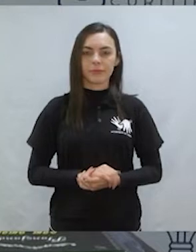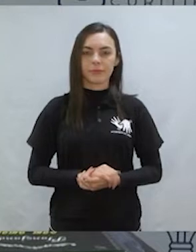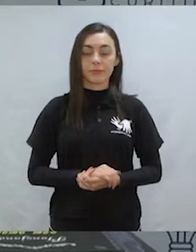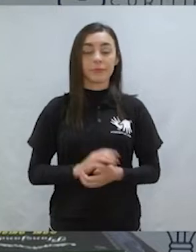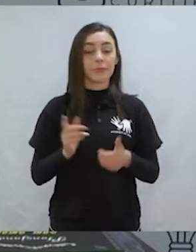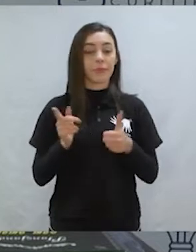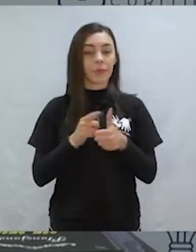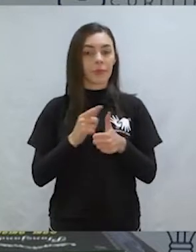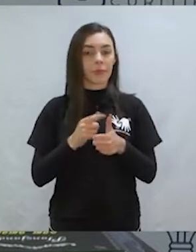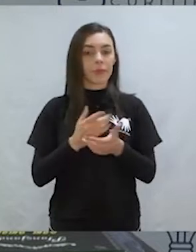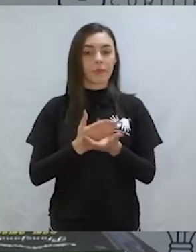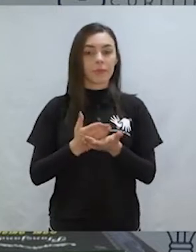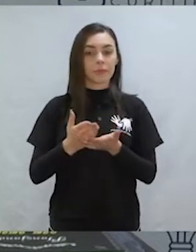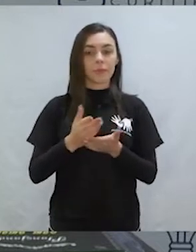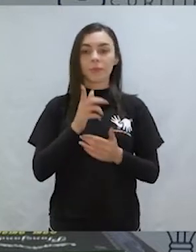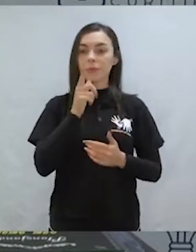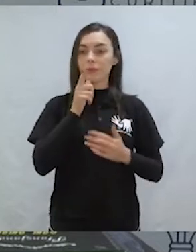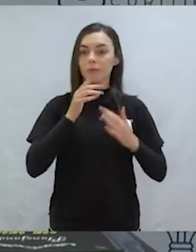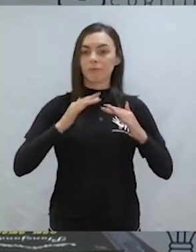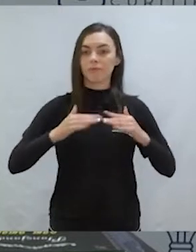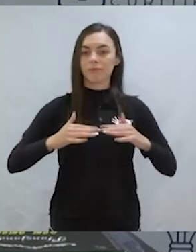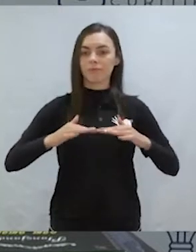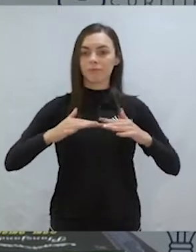Primeiro, vamos fazer o mar.